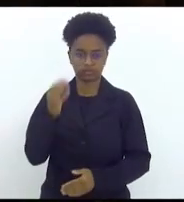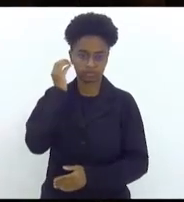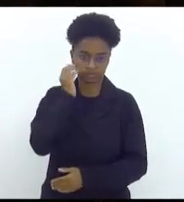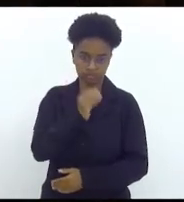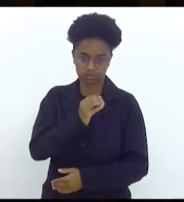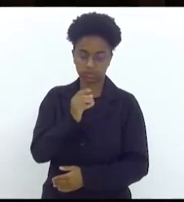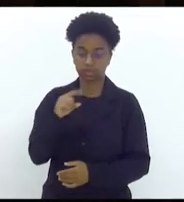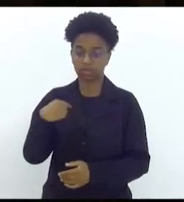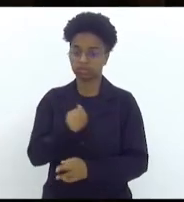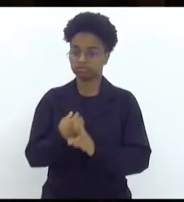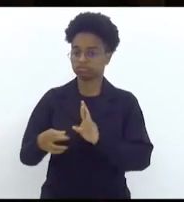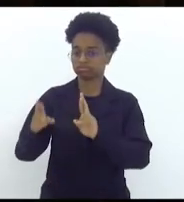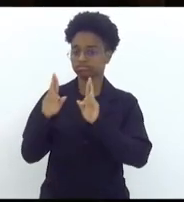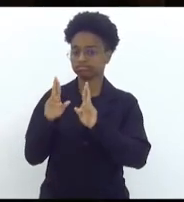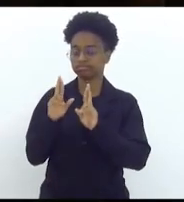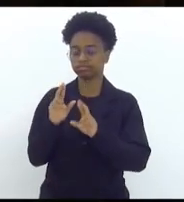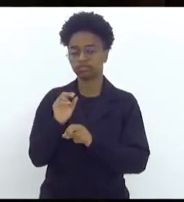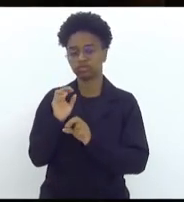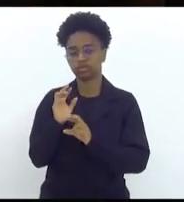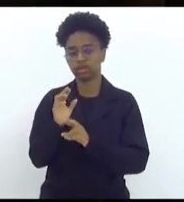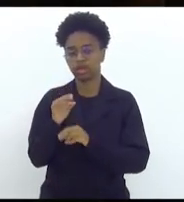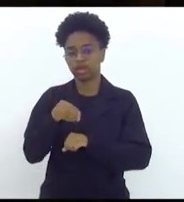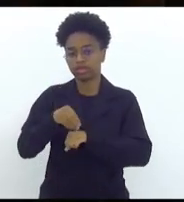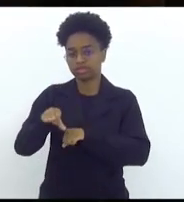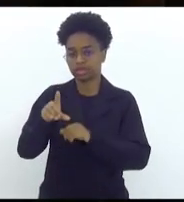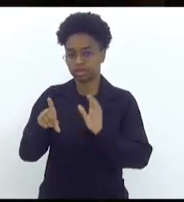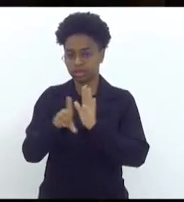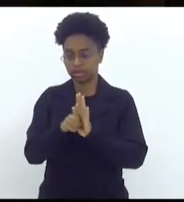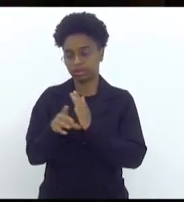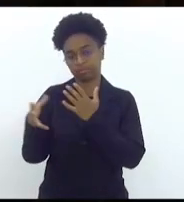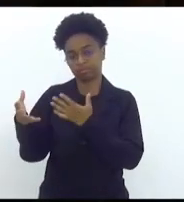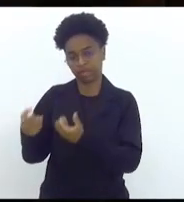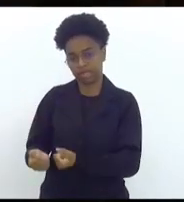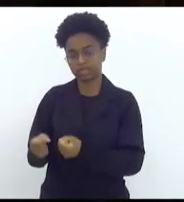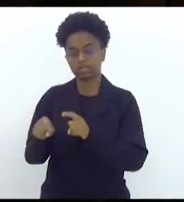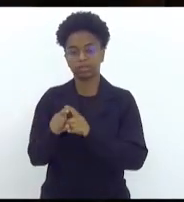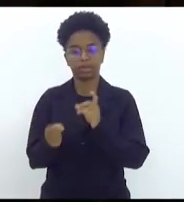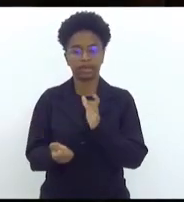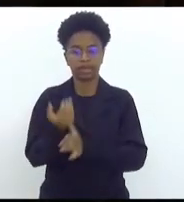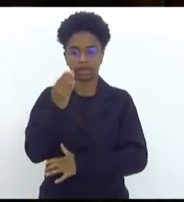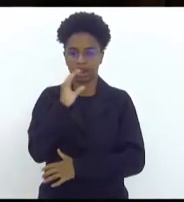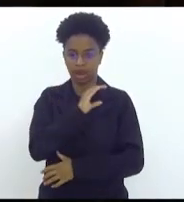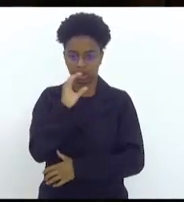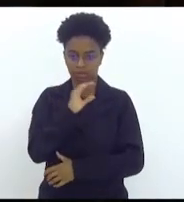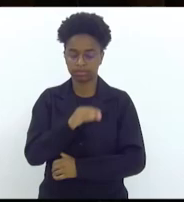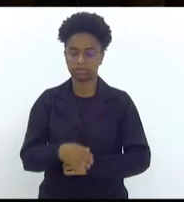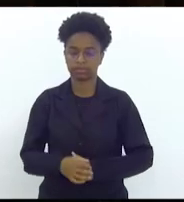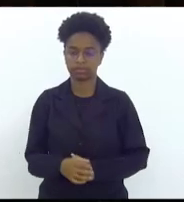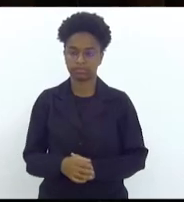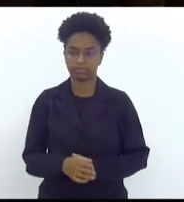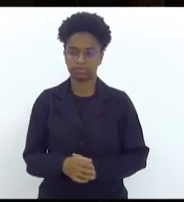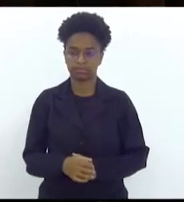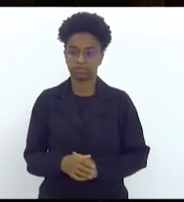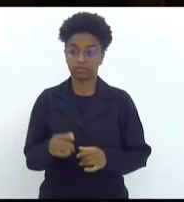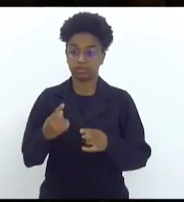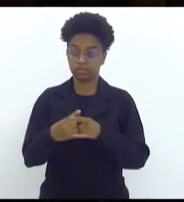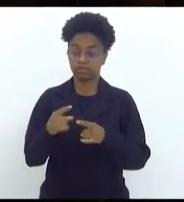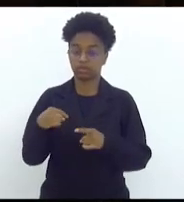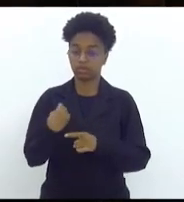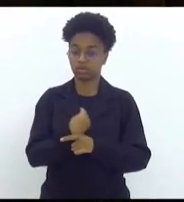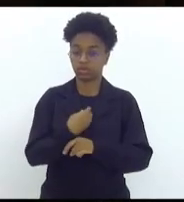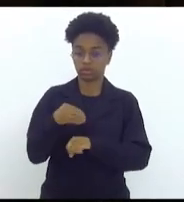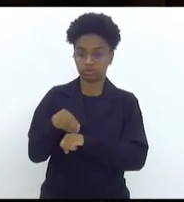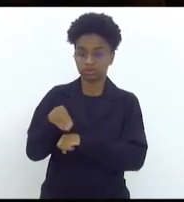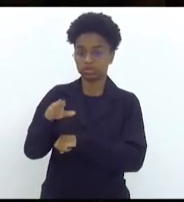e a gente espera que essa indicação Legislativa seja acatada implementado o quanto antes que a gente já indicou